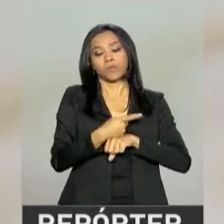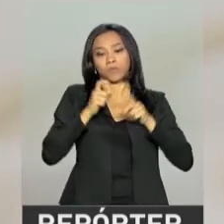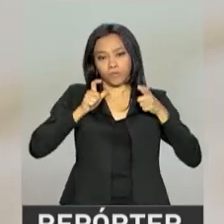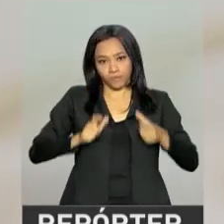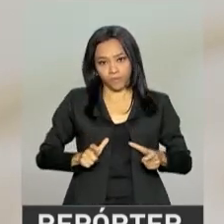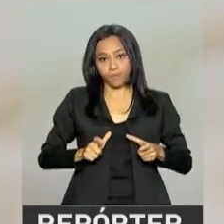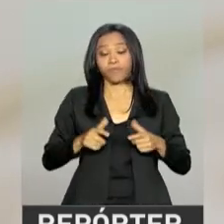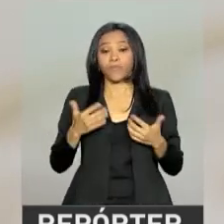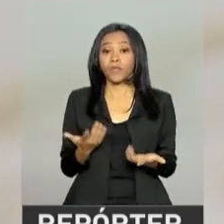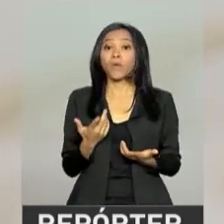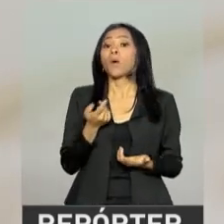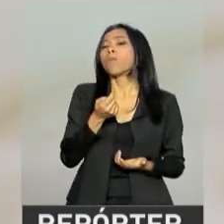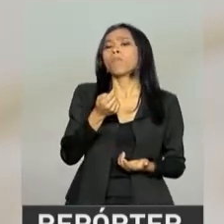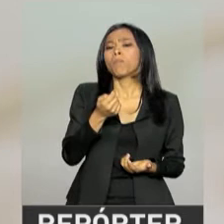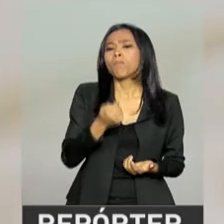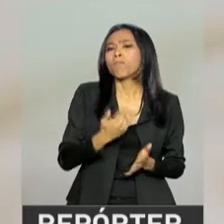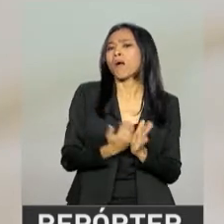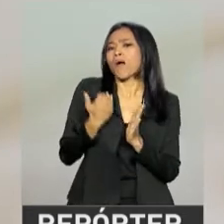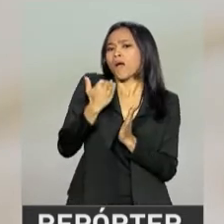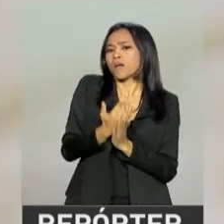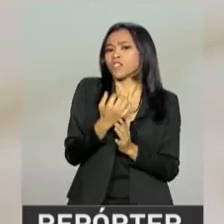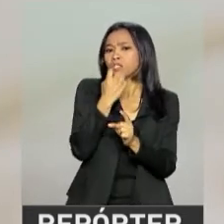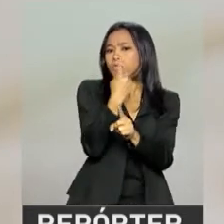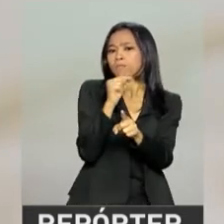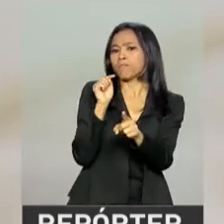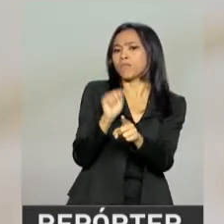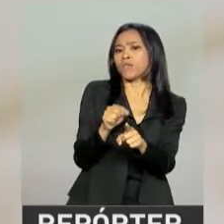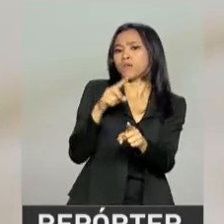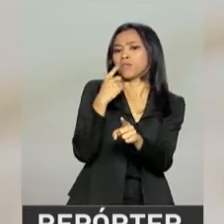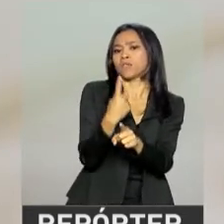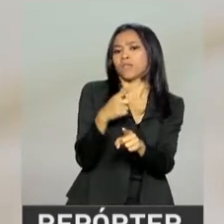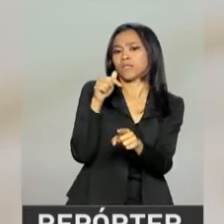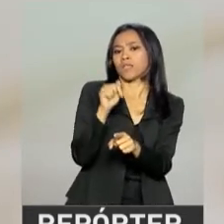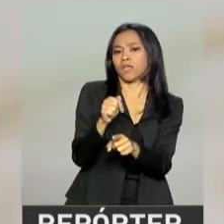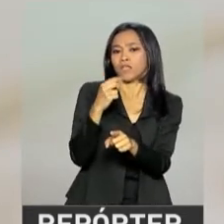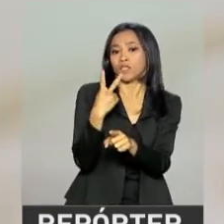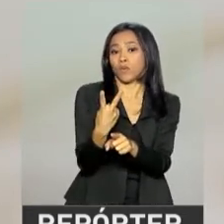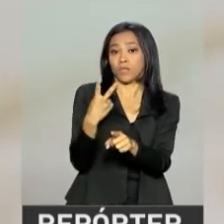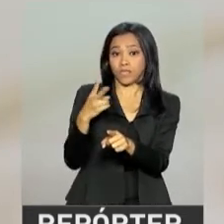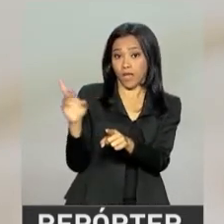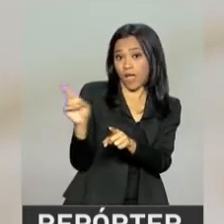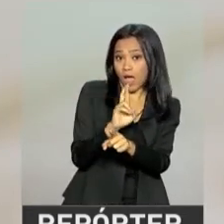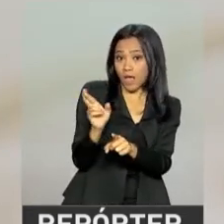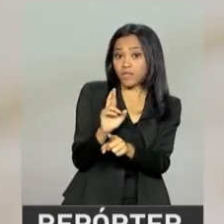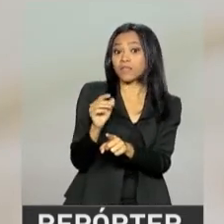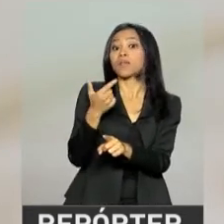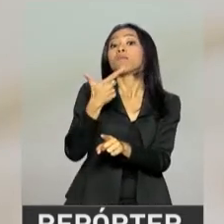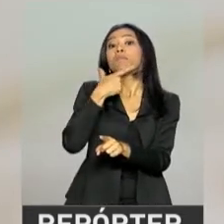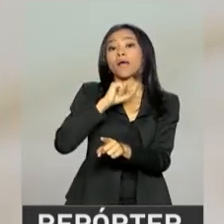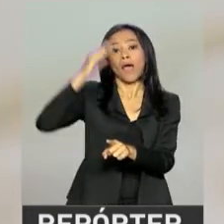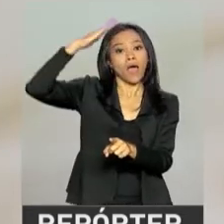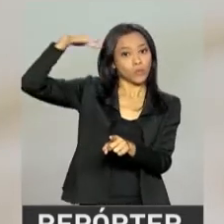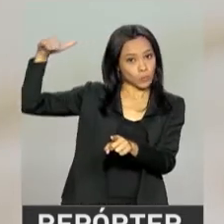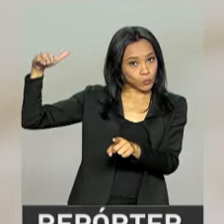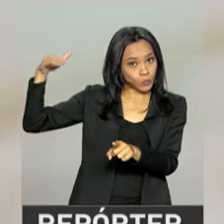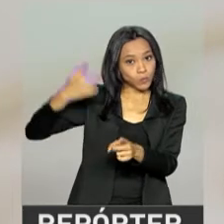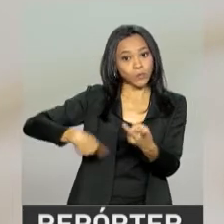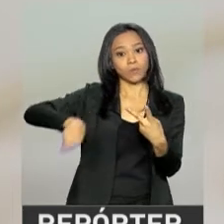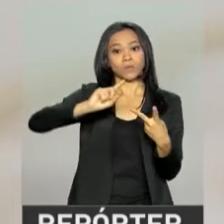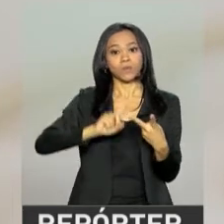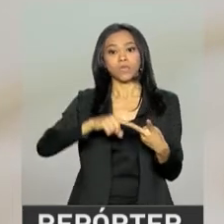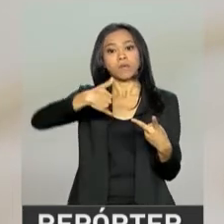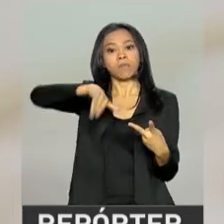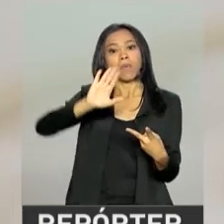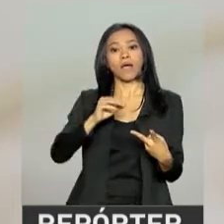serão um pouco mais de mil cento e setenta e dois reais mensais para o acolhimento de adultos e